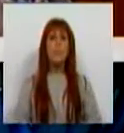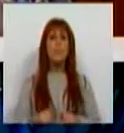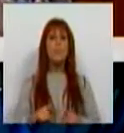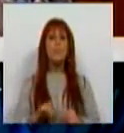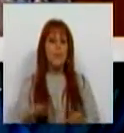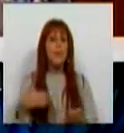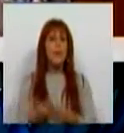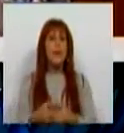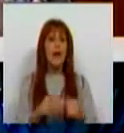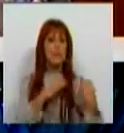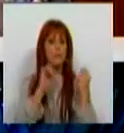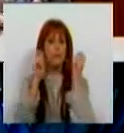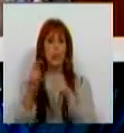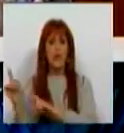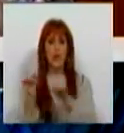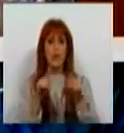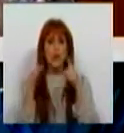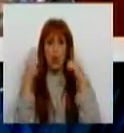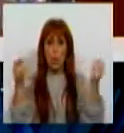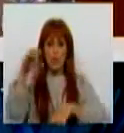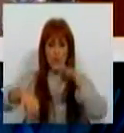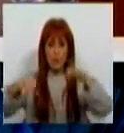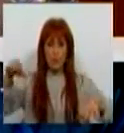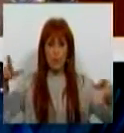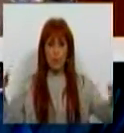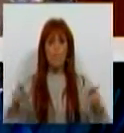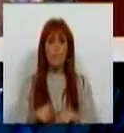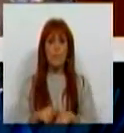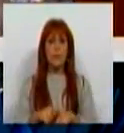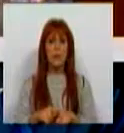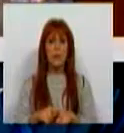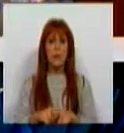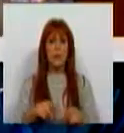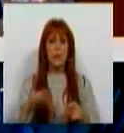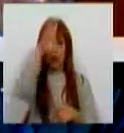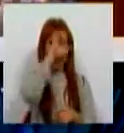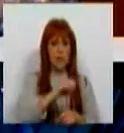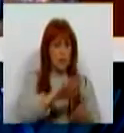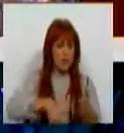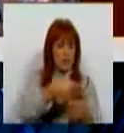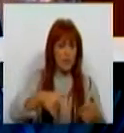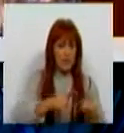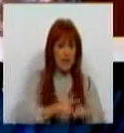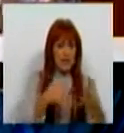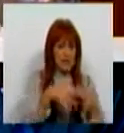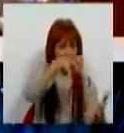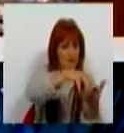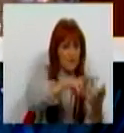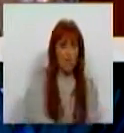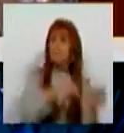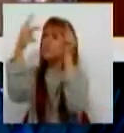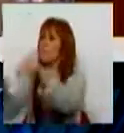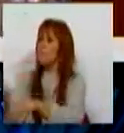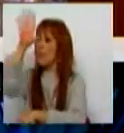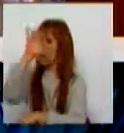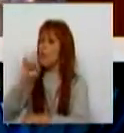foi passar a tutela dos transportes públicos urbanos do Ministério do Planeamento e das Infraestruturas para